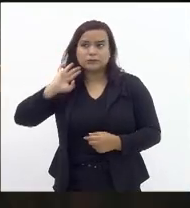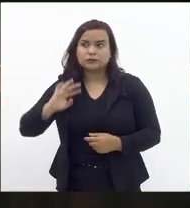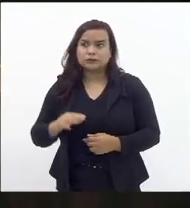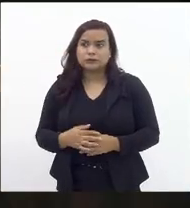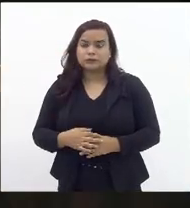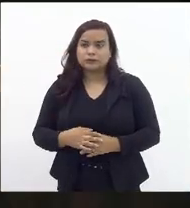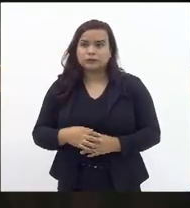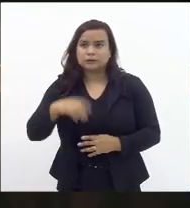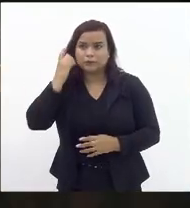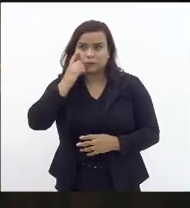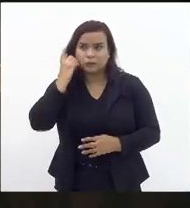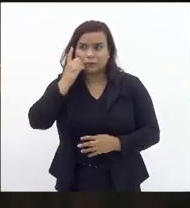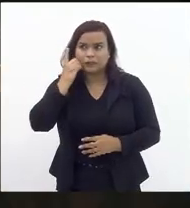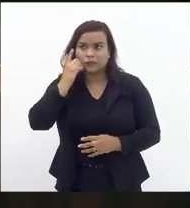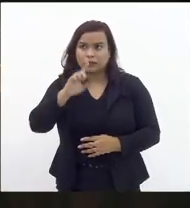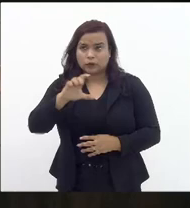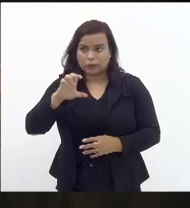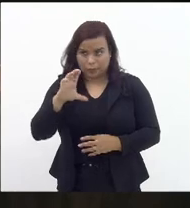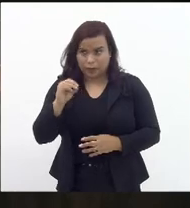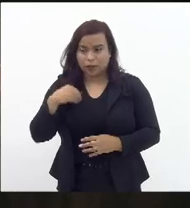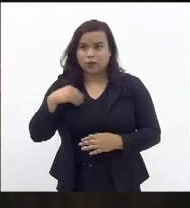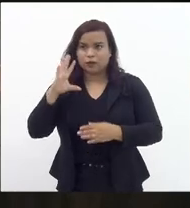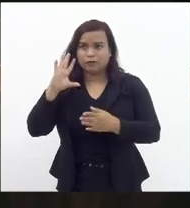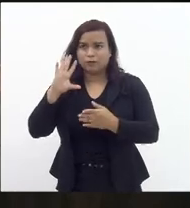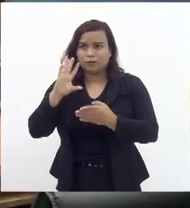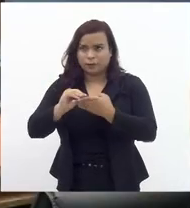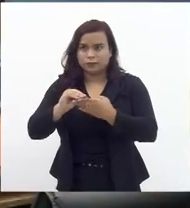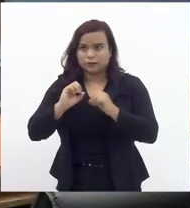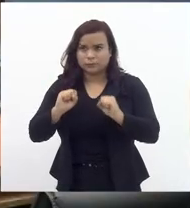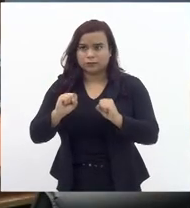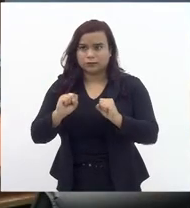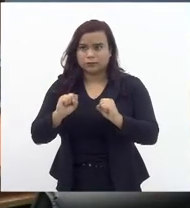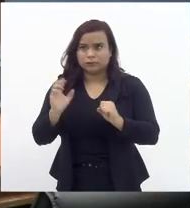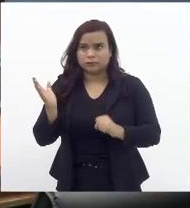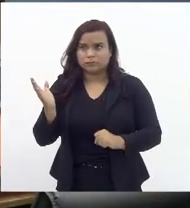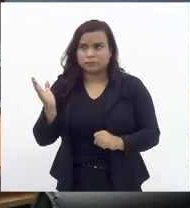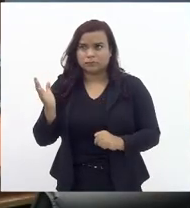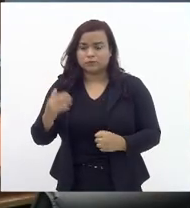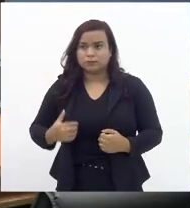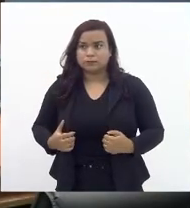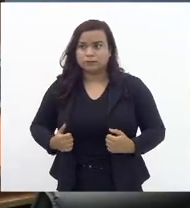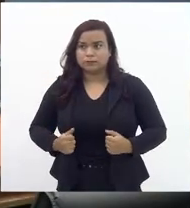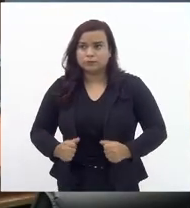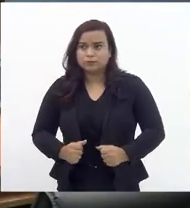Deputado Léo, se a, o controle puder fechar não, aí. Não, mas é coisa seguinte. Aí ele